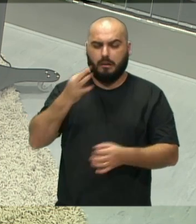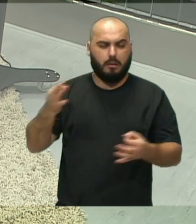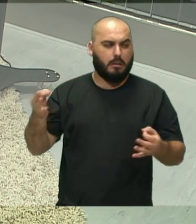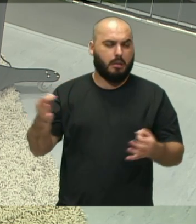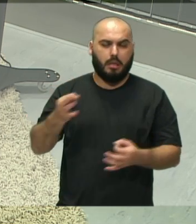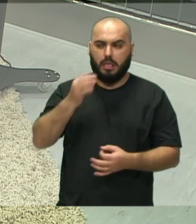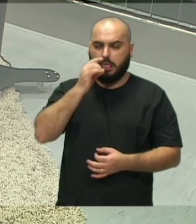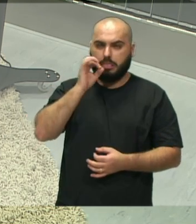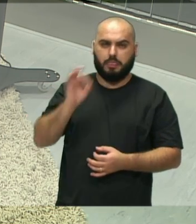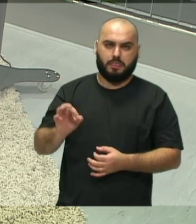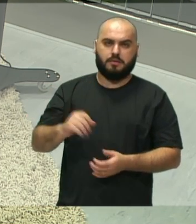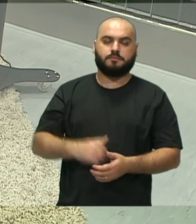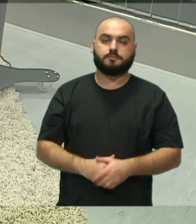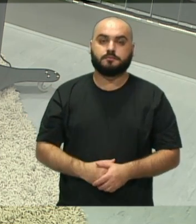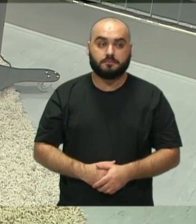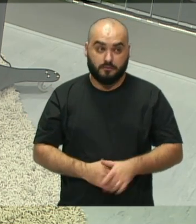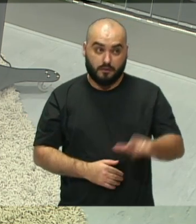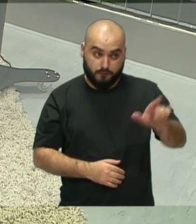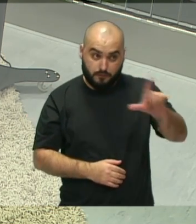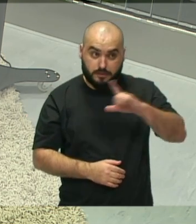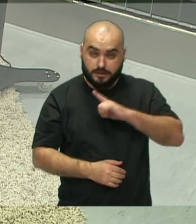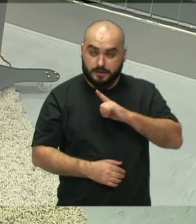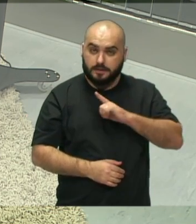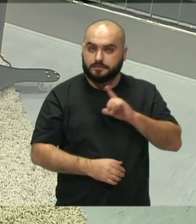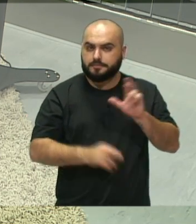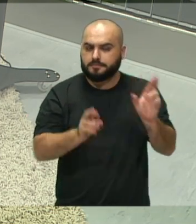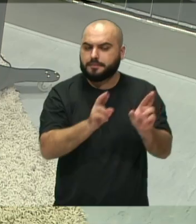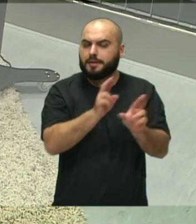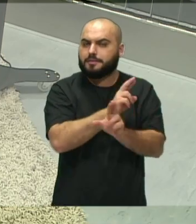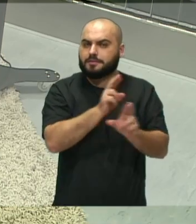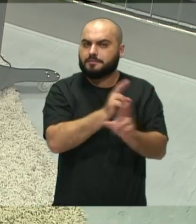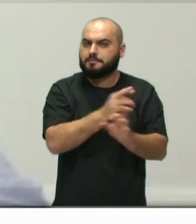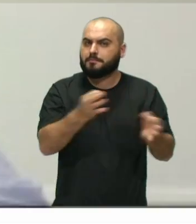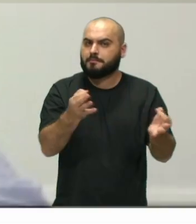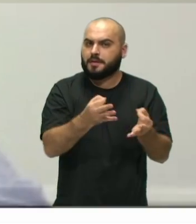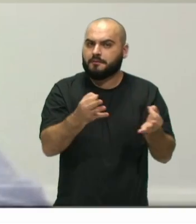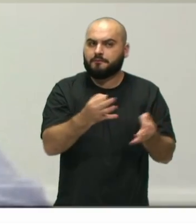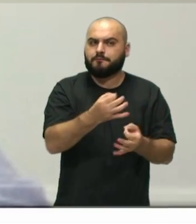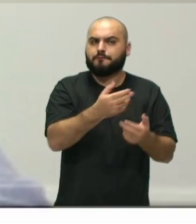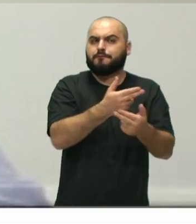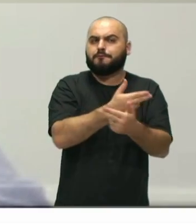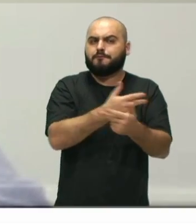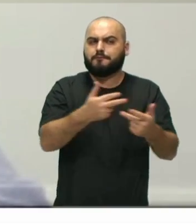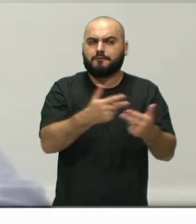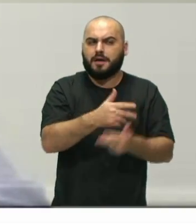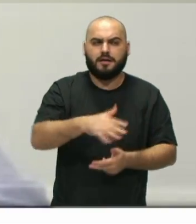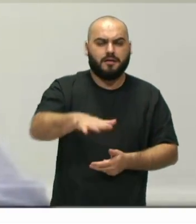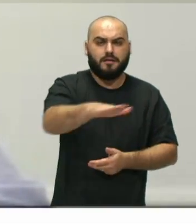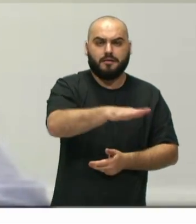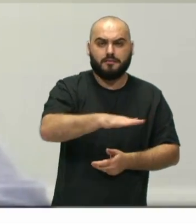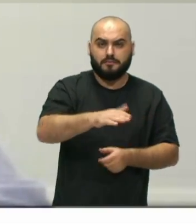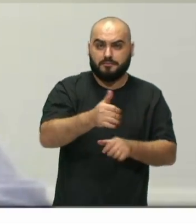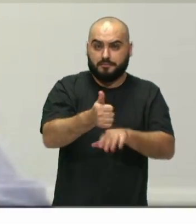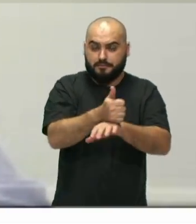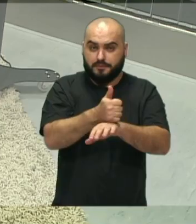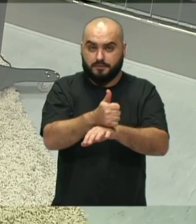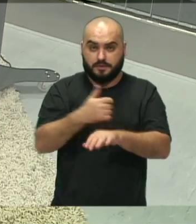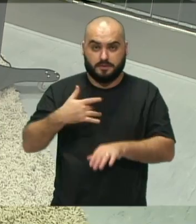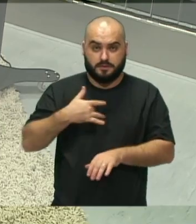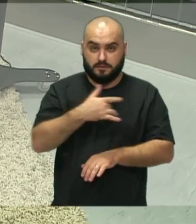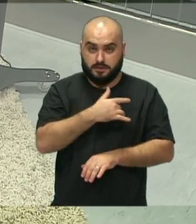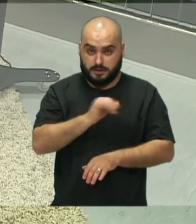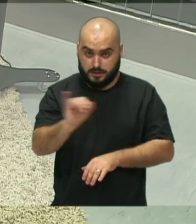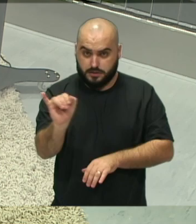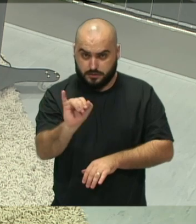o conhecimento, o relacionamento com diversos, com a maioria dos profissionais de saúde aqui do município de